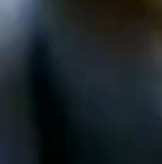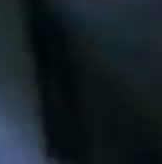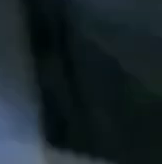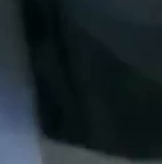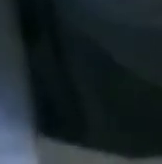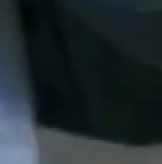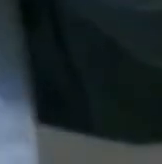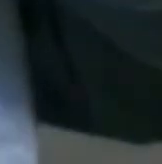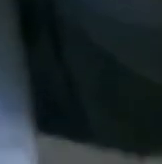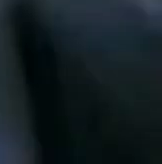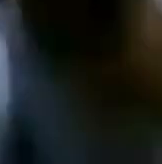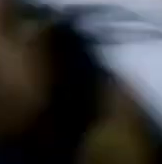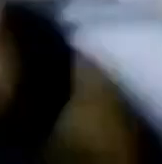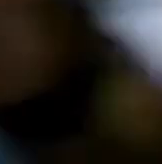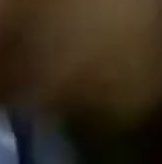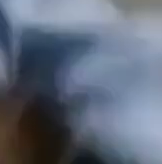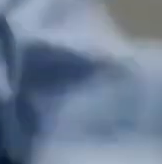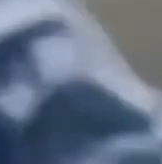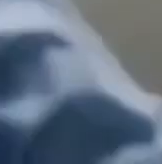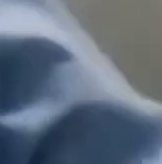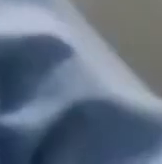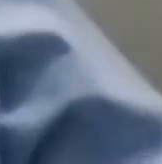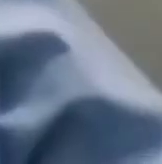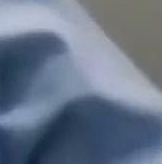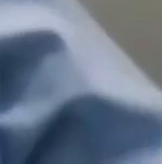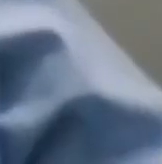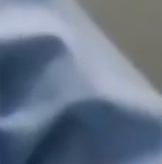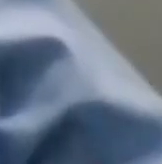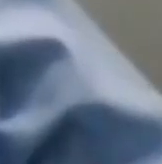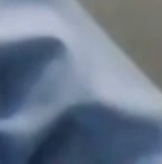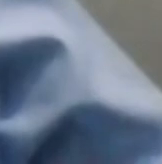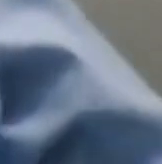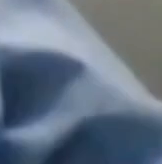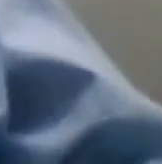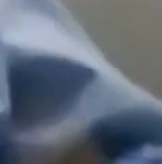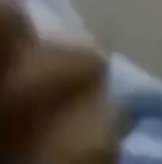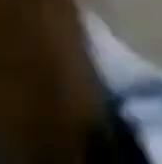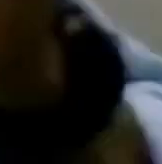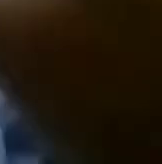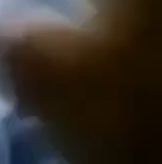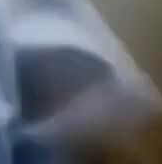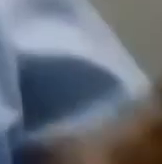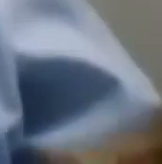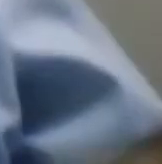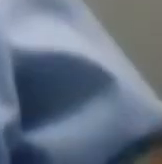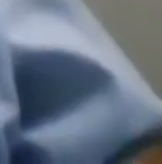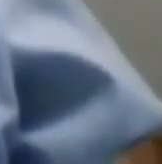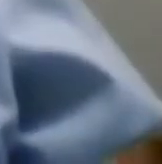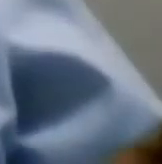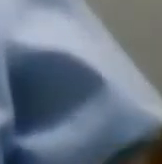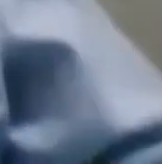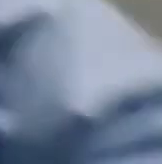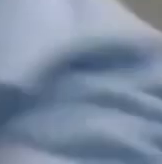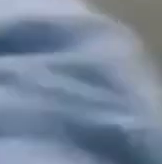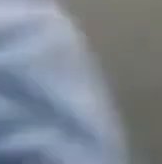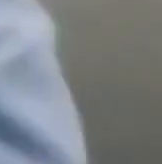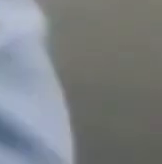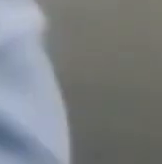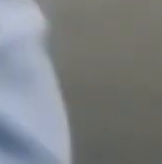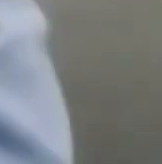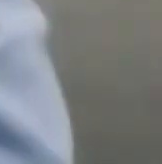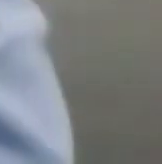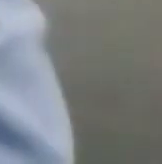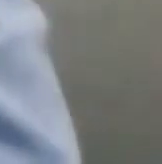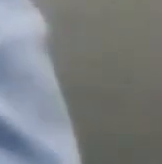ao ver na explanação do Fernando uma ideia de muito tempo, de usar o FIEC em